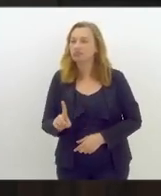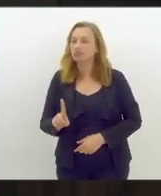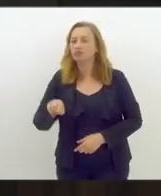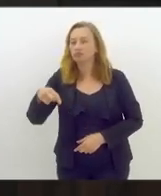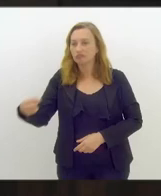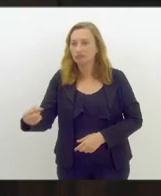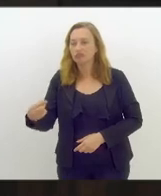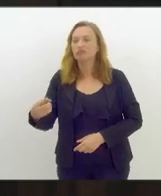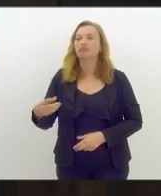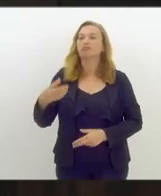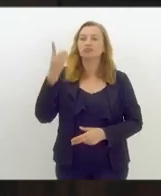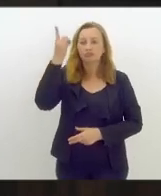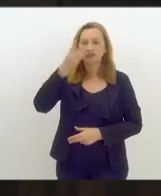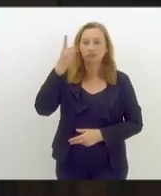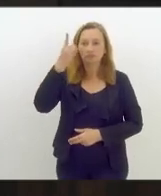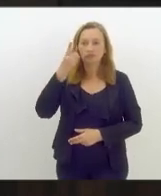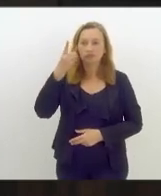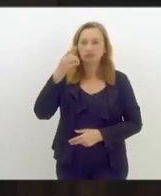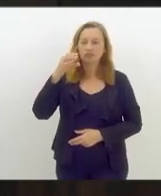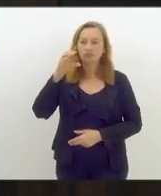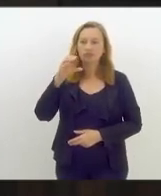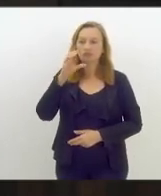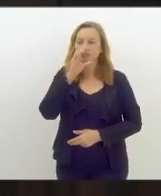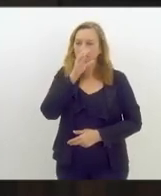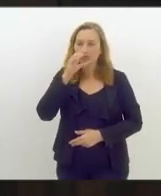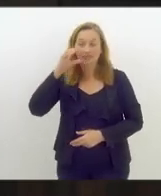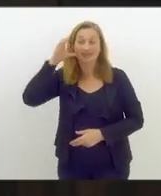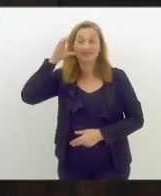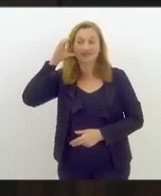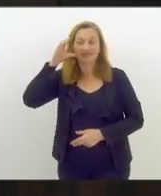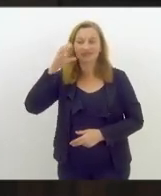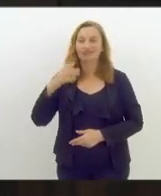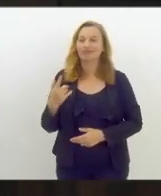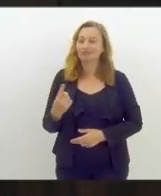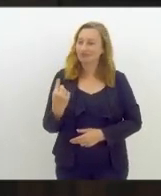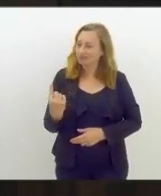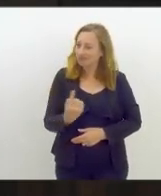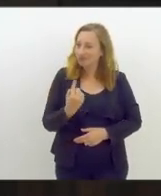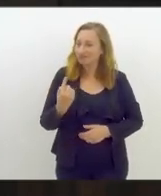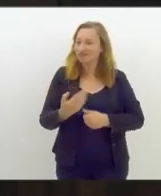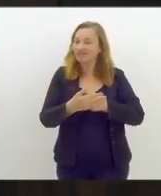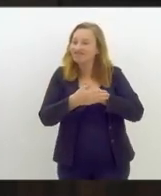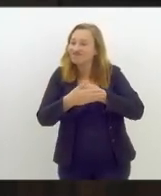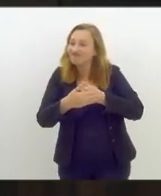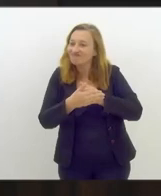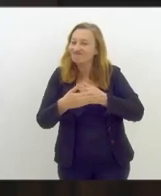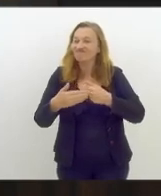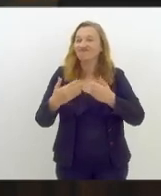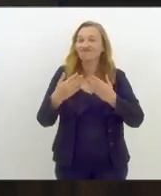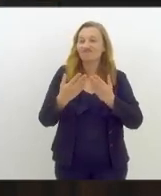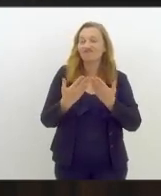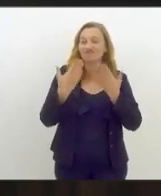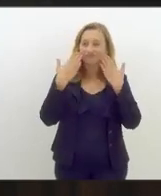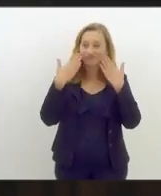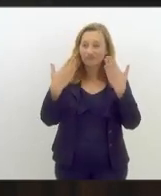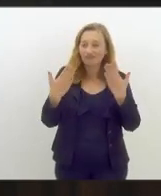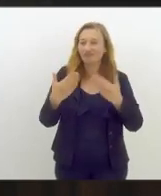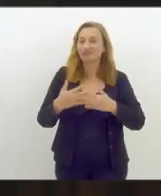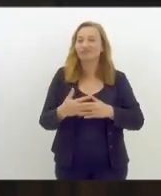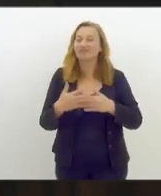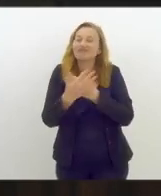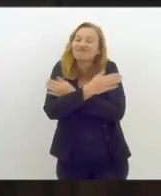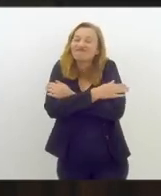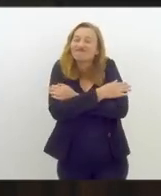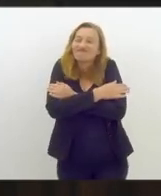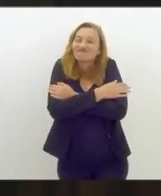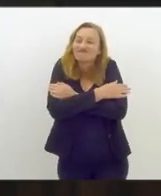Próximo orador inscrito é a deputada Célia Jordão, a quem nós, de uma forma muito carinhosa, apresentamos nosso